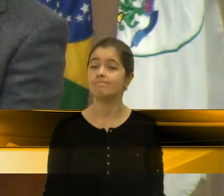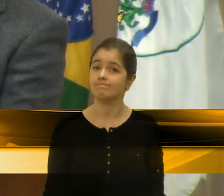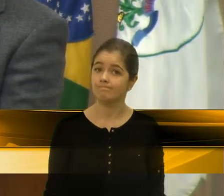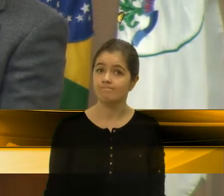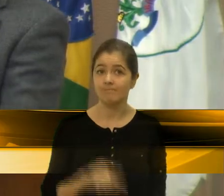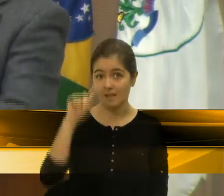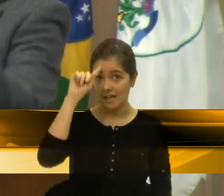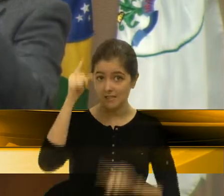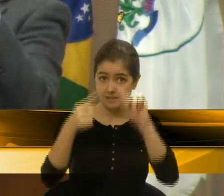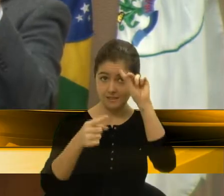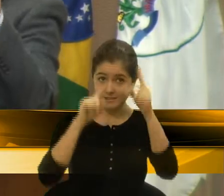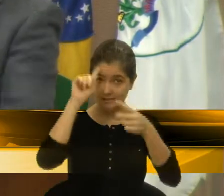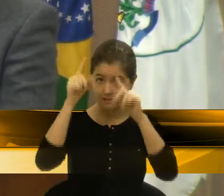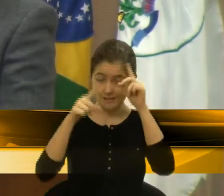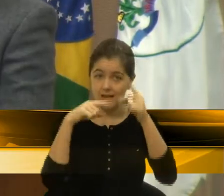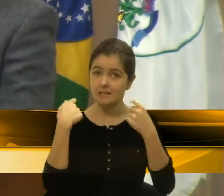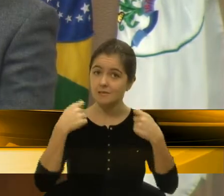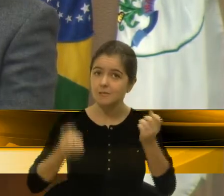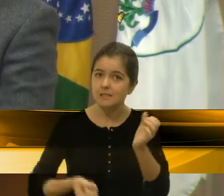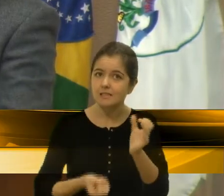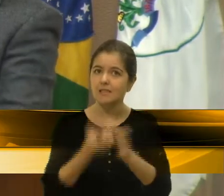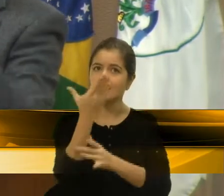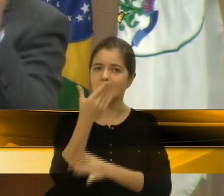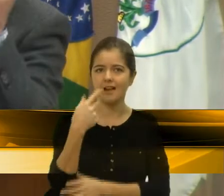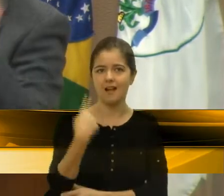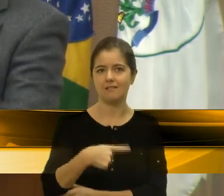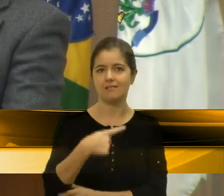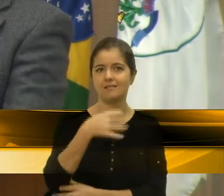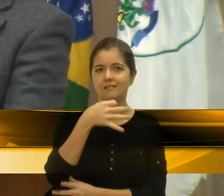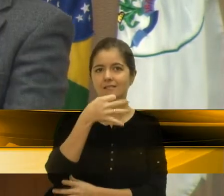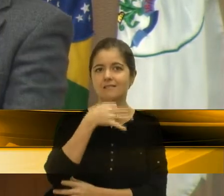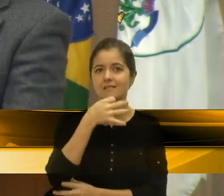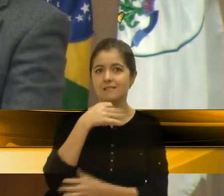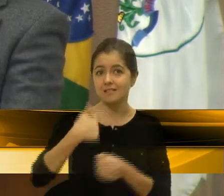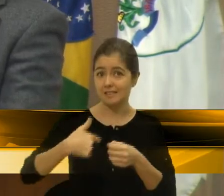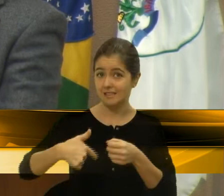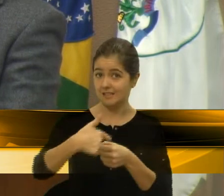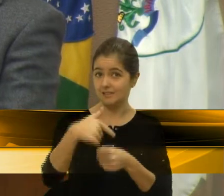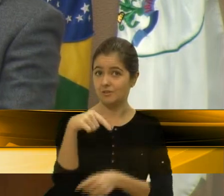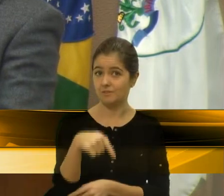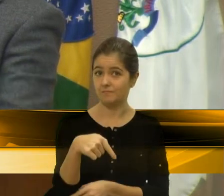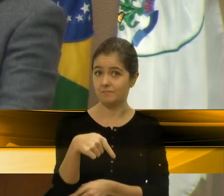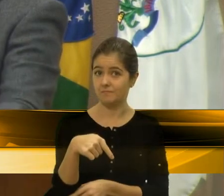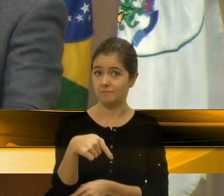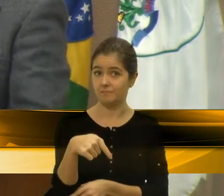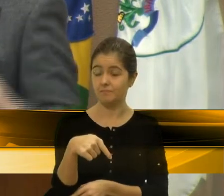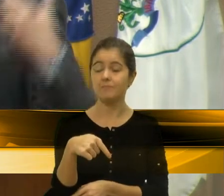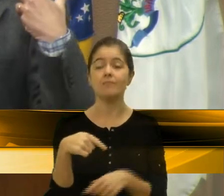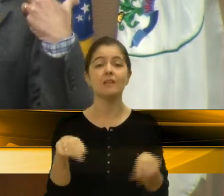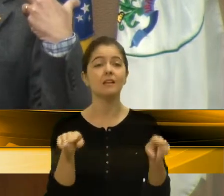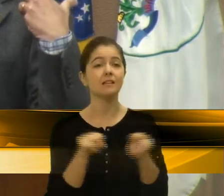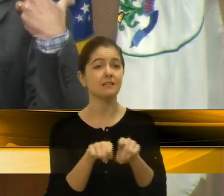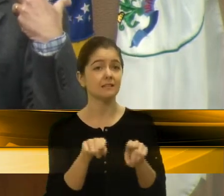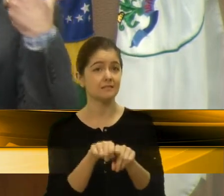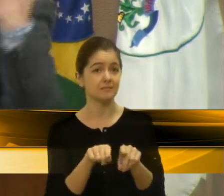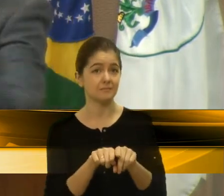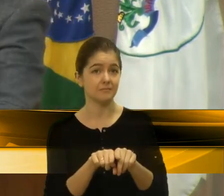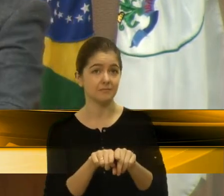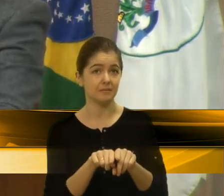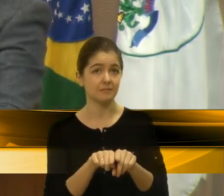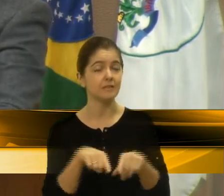ideias, elas têm que surgir naquela cidade através dos talentos, elas têm que serem